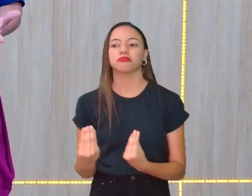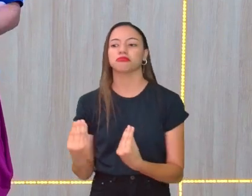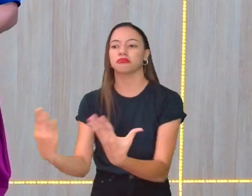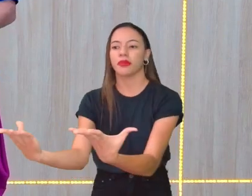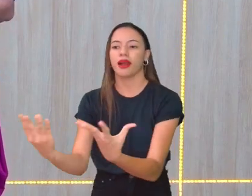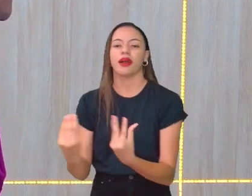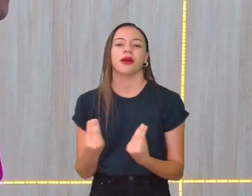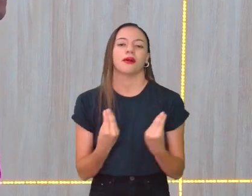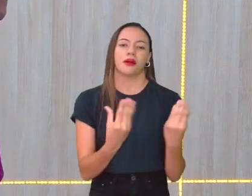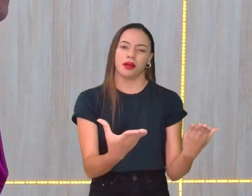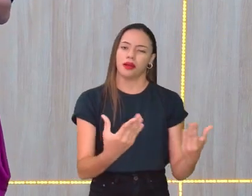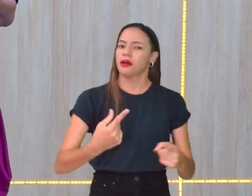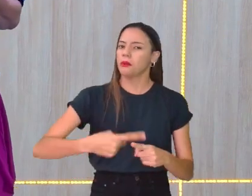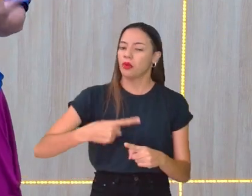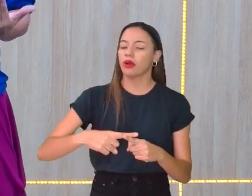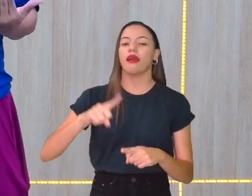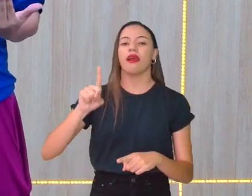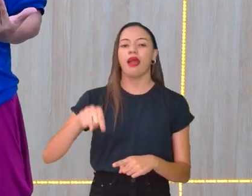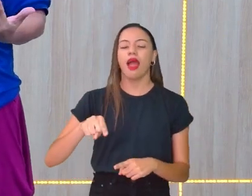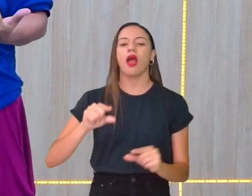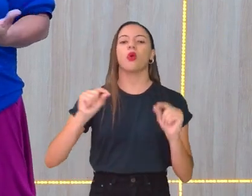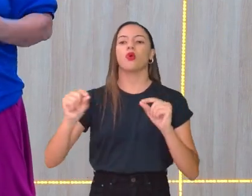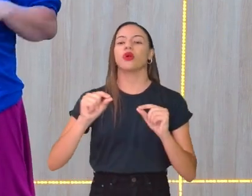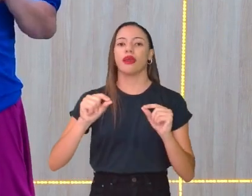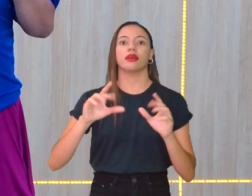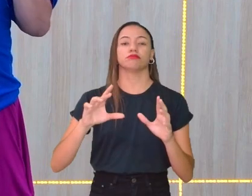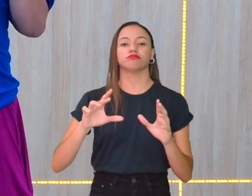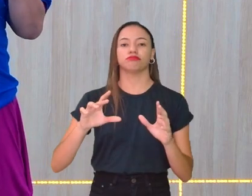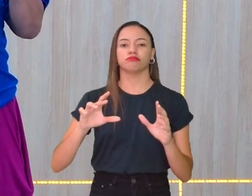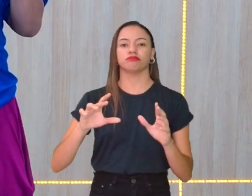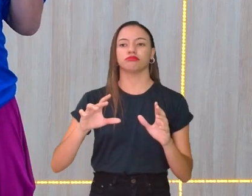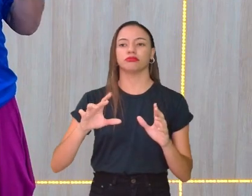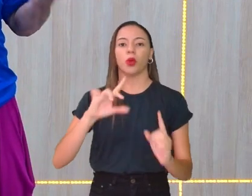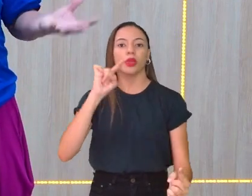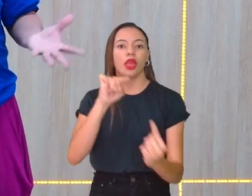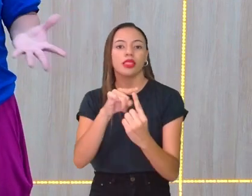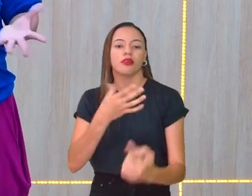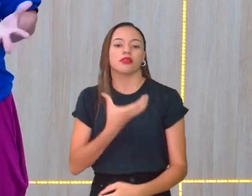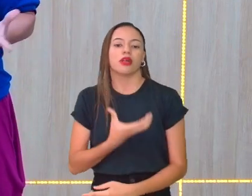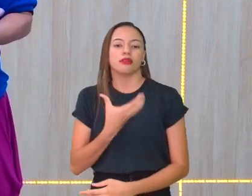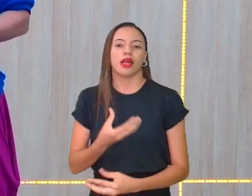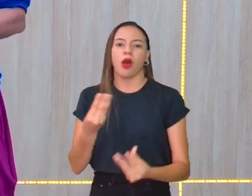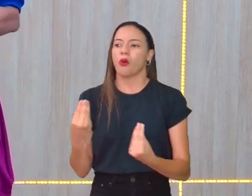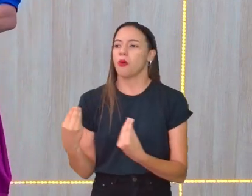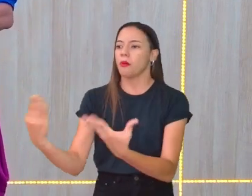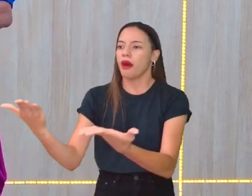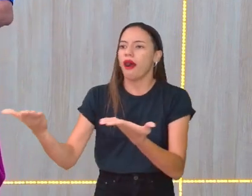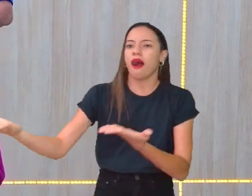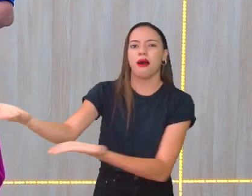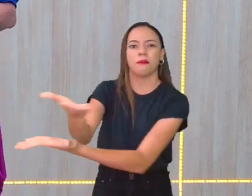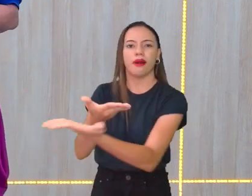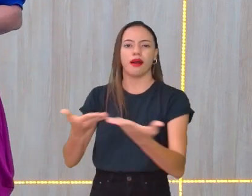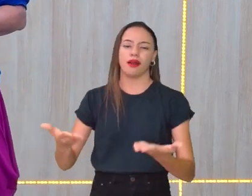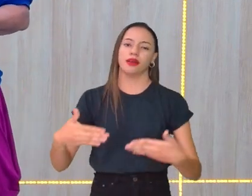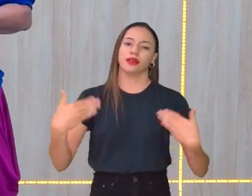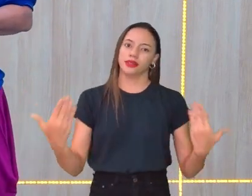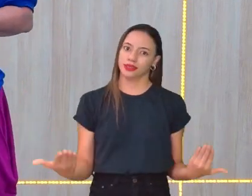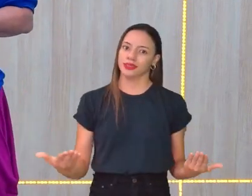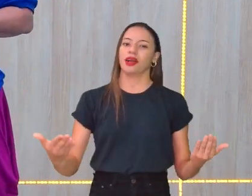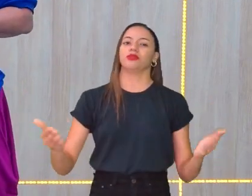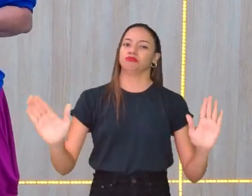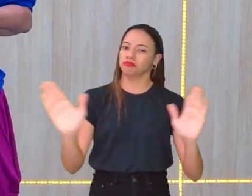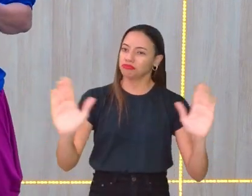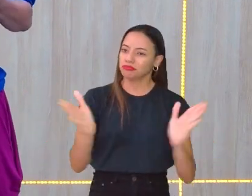compartilhar, porque isso é que é o espírito do Natal, o espírito do compartilhamento. Então, assim, eu me despeço